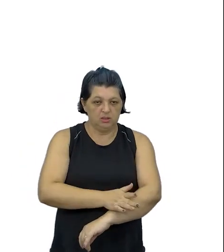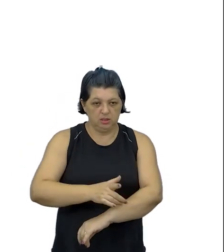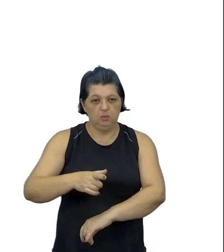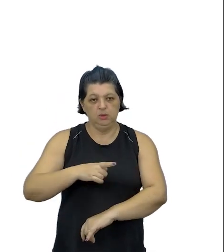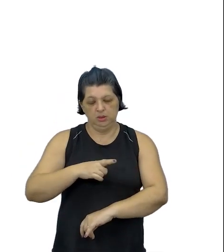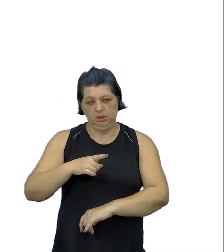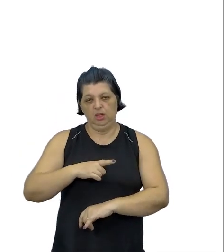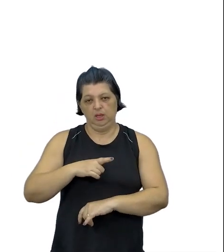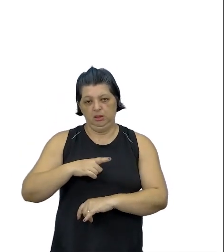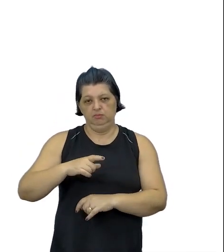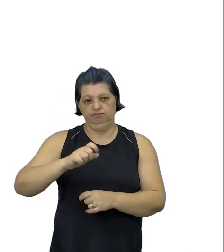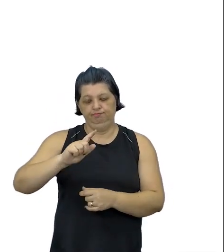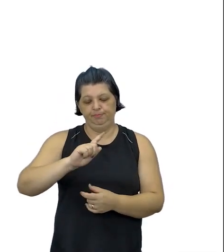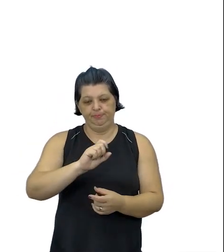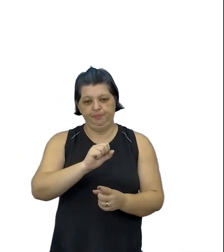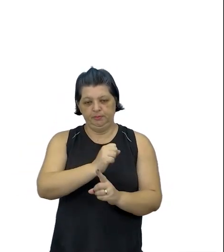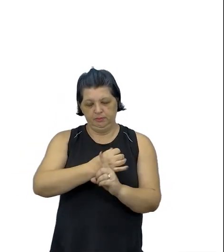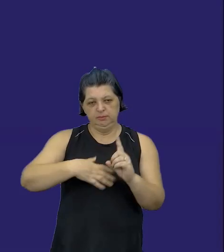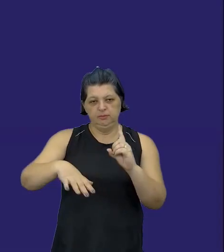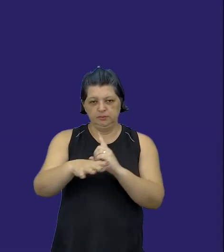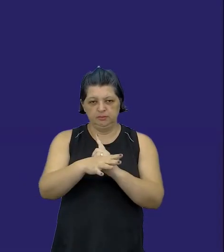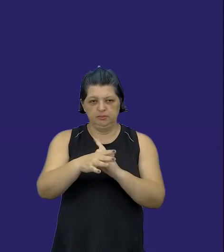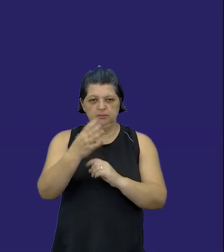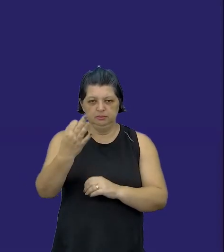sociedade. Certo?